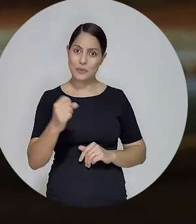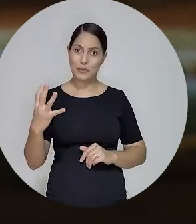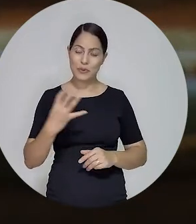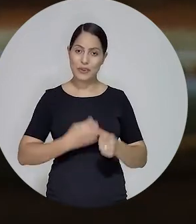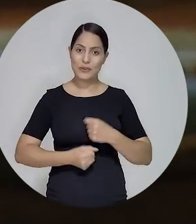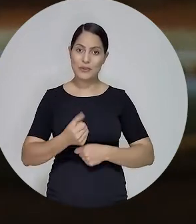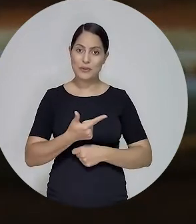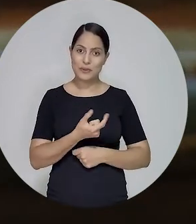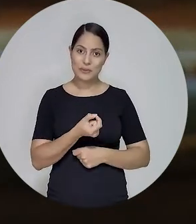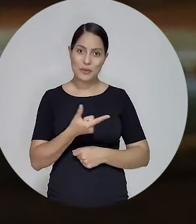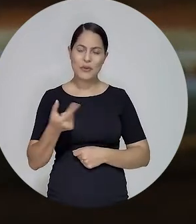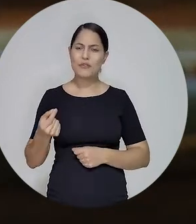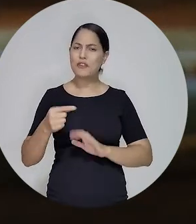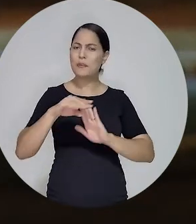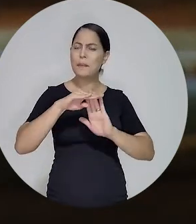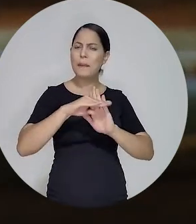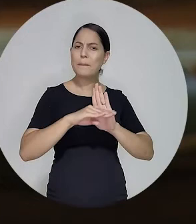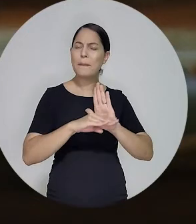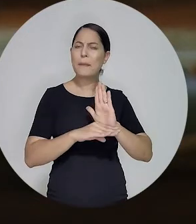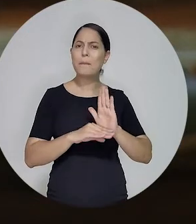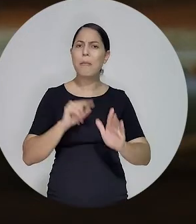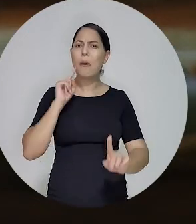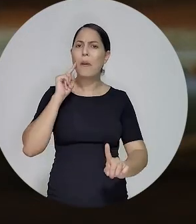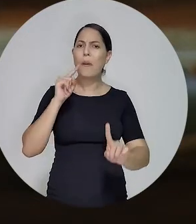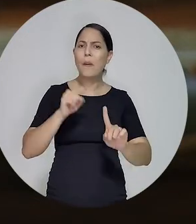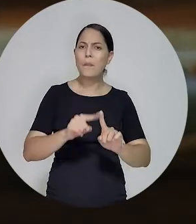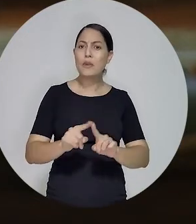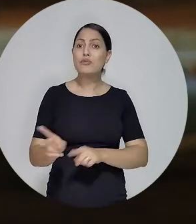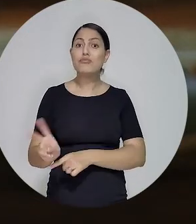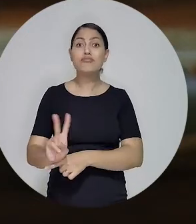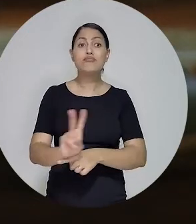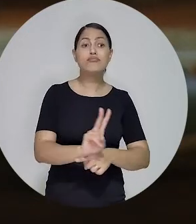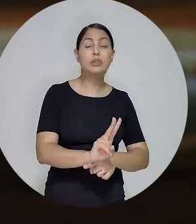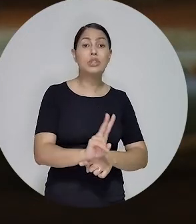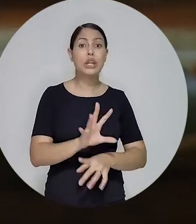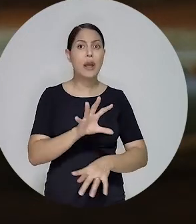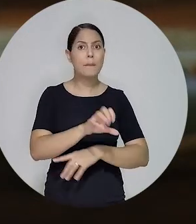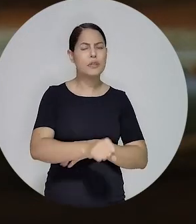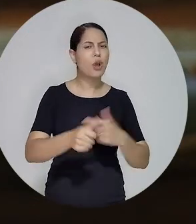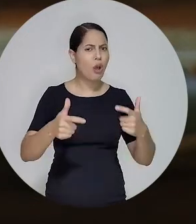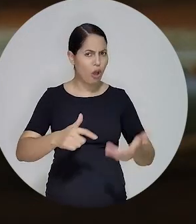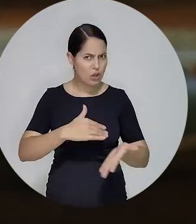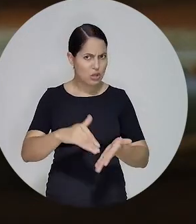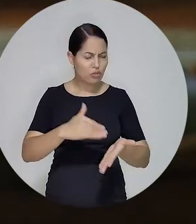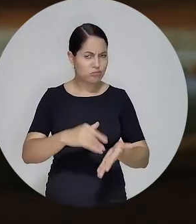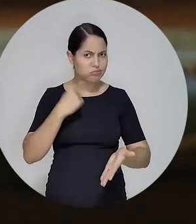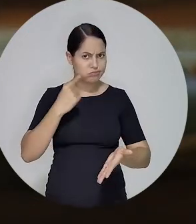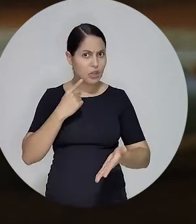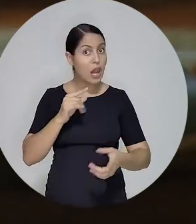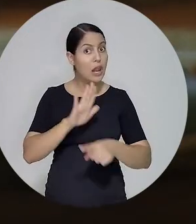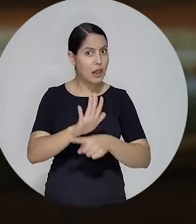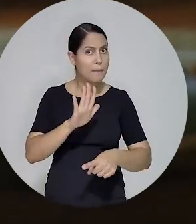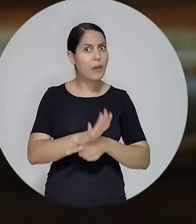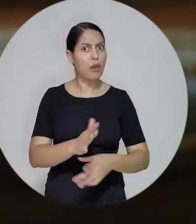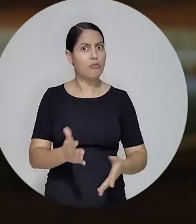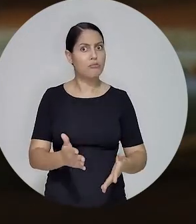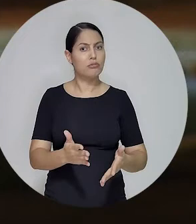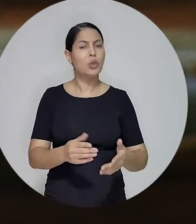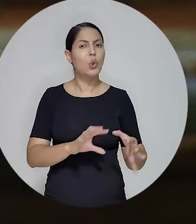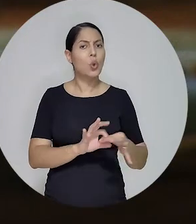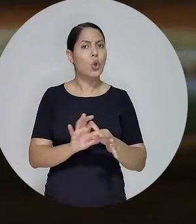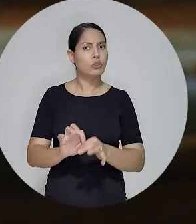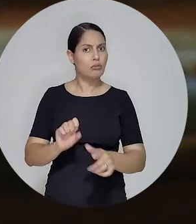PL 5284 de 2020, que limita e estabelece critérios para busca e apreensão em escritórios